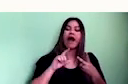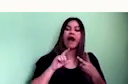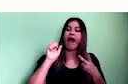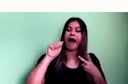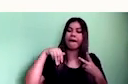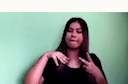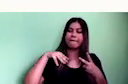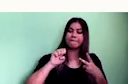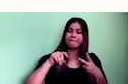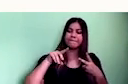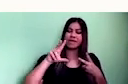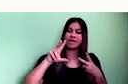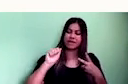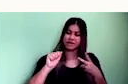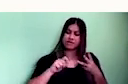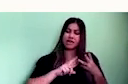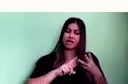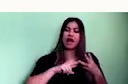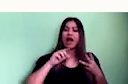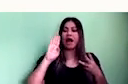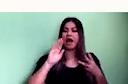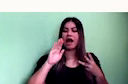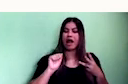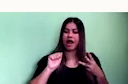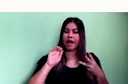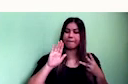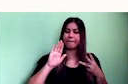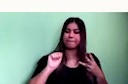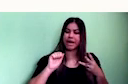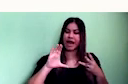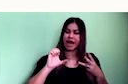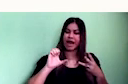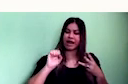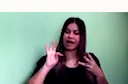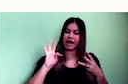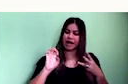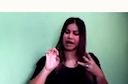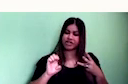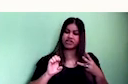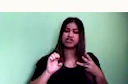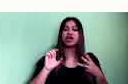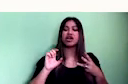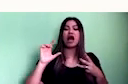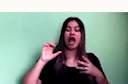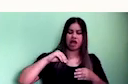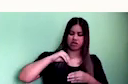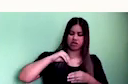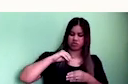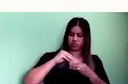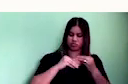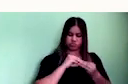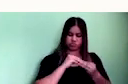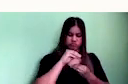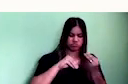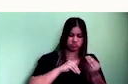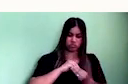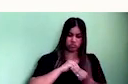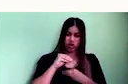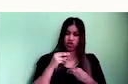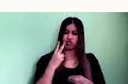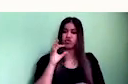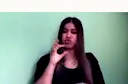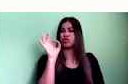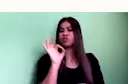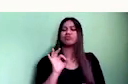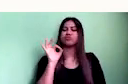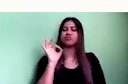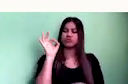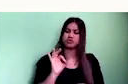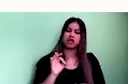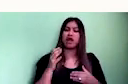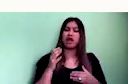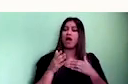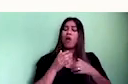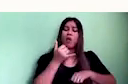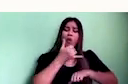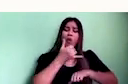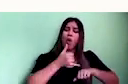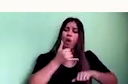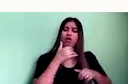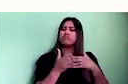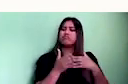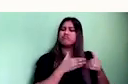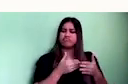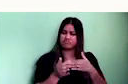dilui a 2%, tá? Para fazer uma massagem. Qualquer um dos óleos a gente pode diluir, tá? Para fazer essa